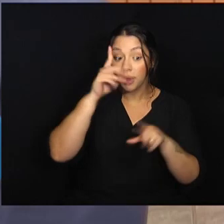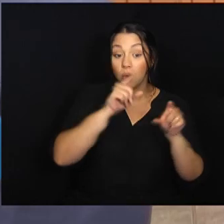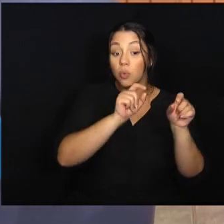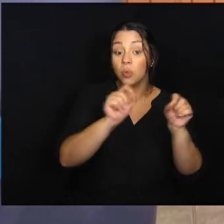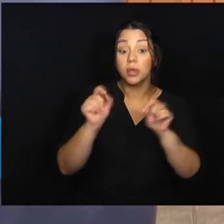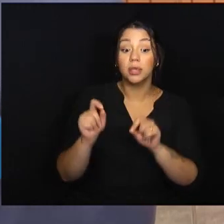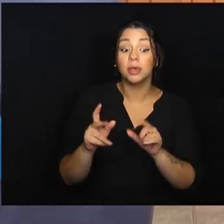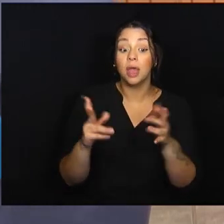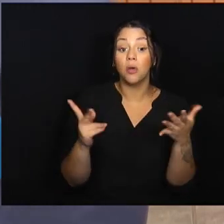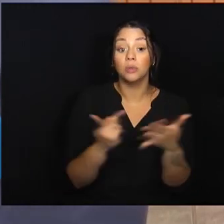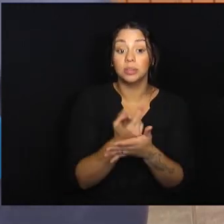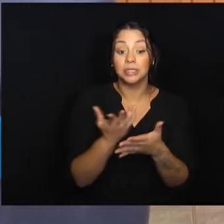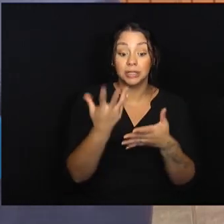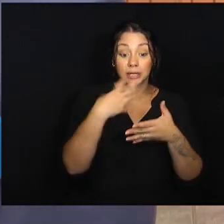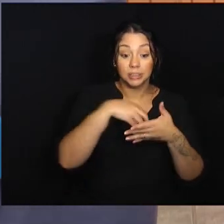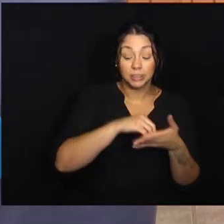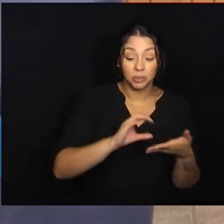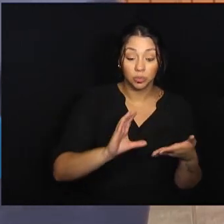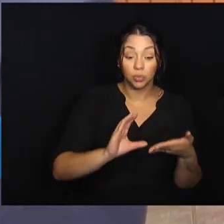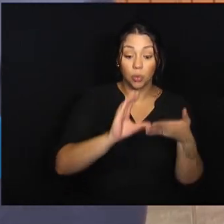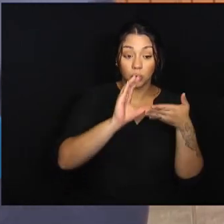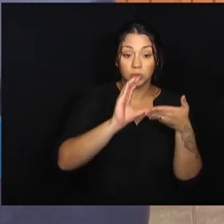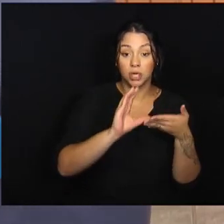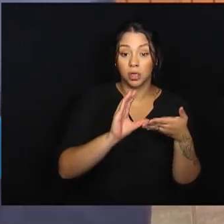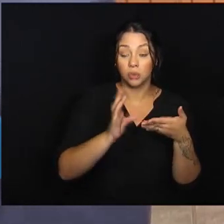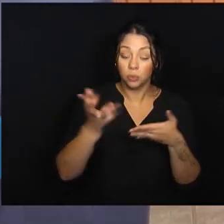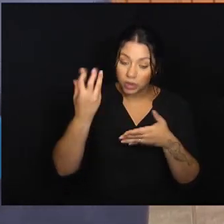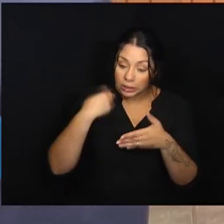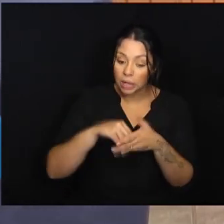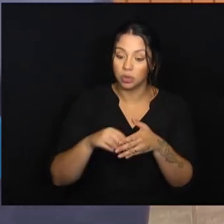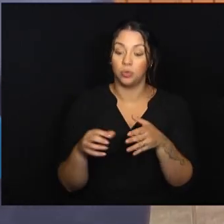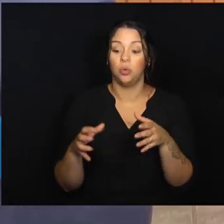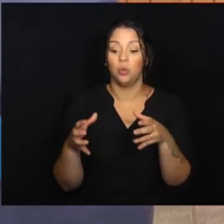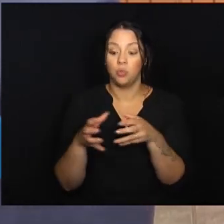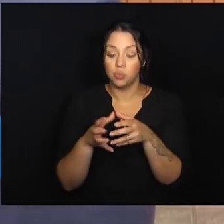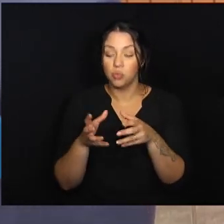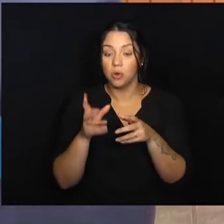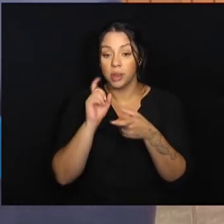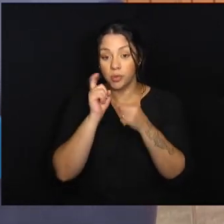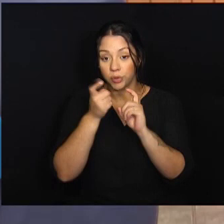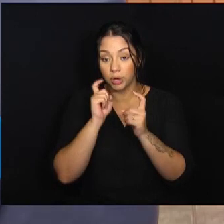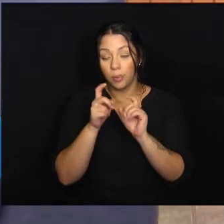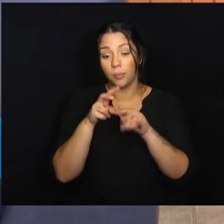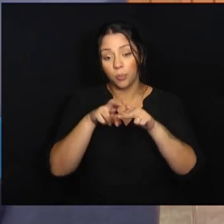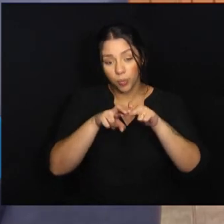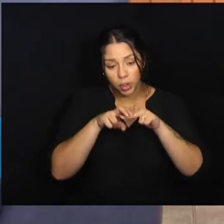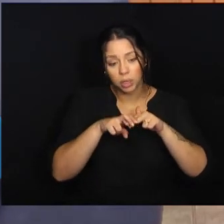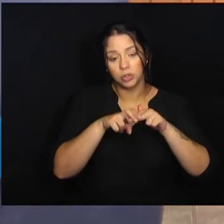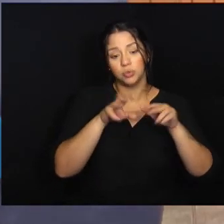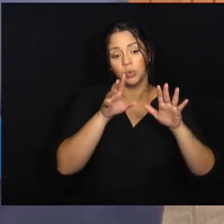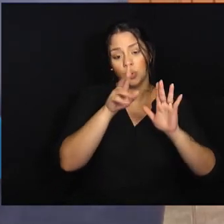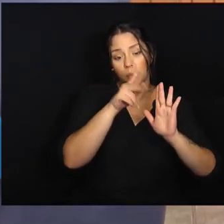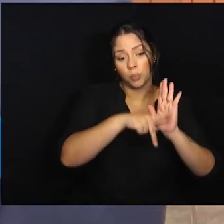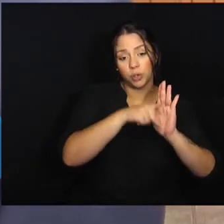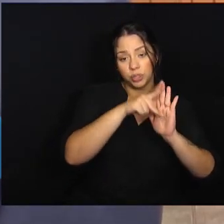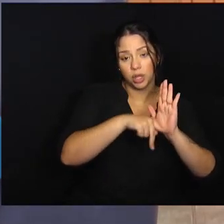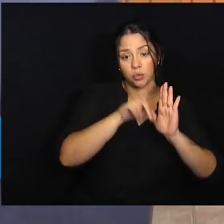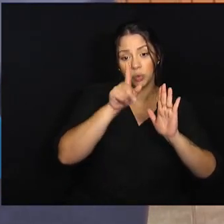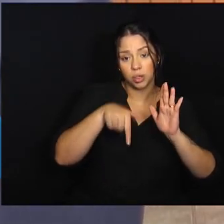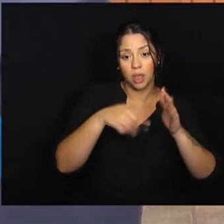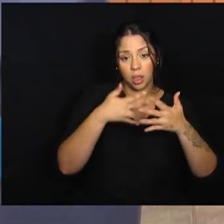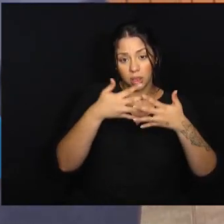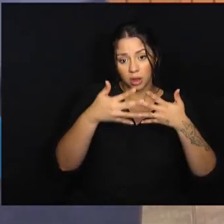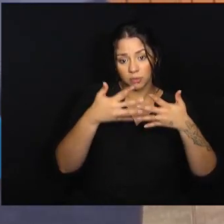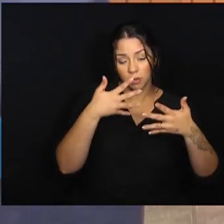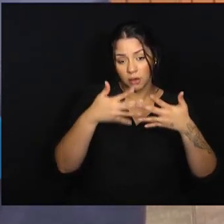desses conselhos, dessas reuniões. Então, por isso, desse projeto que vem trazer transparência. Nós sabemos que muitas